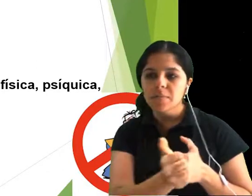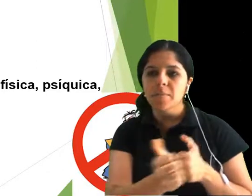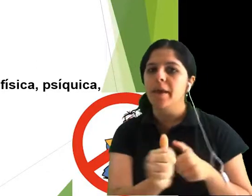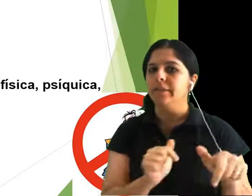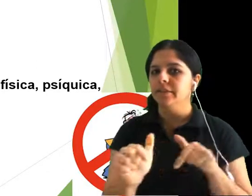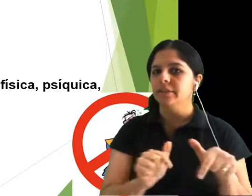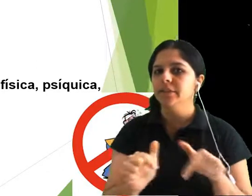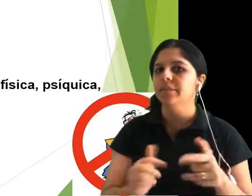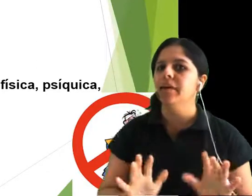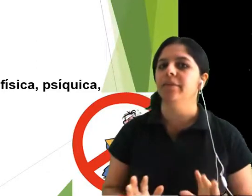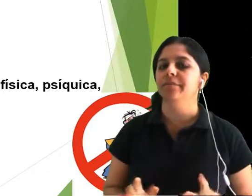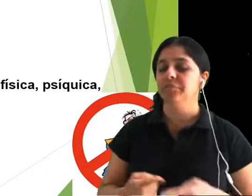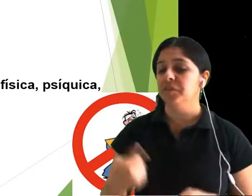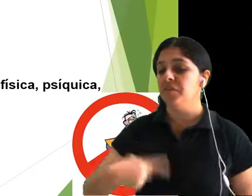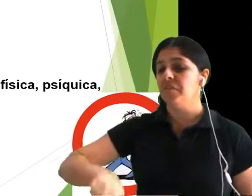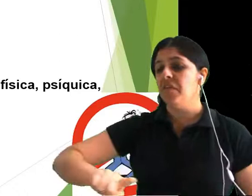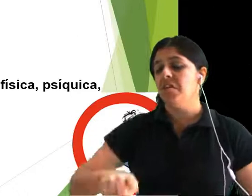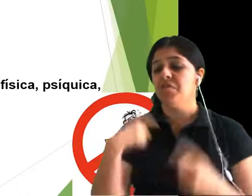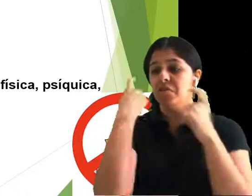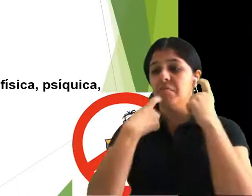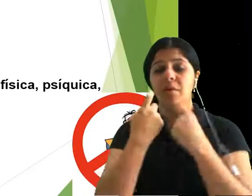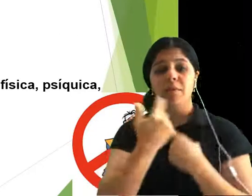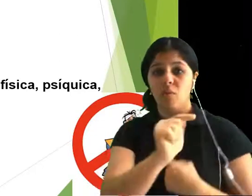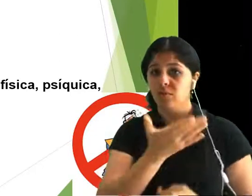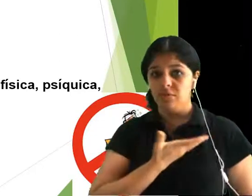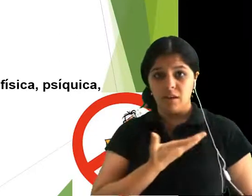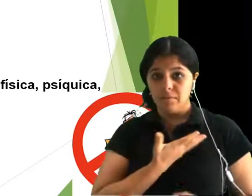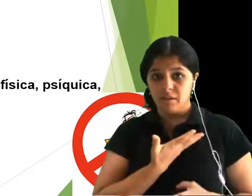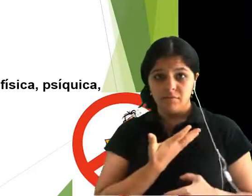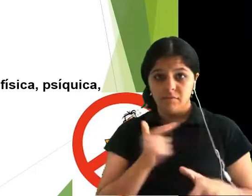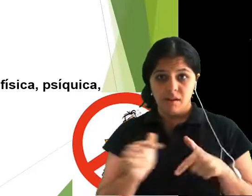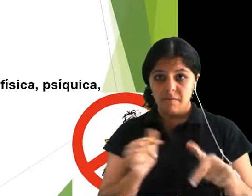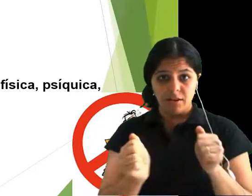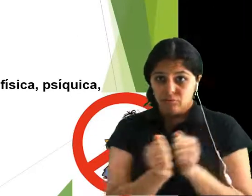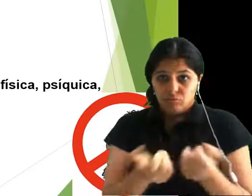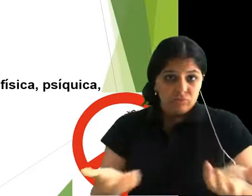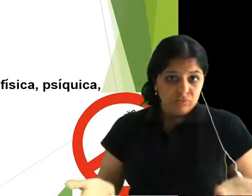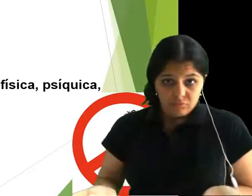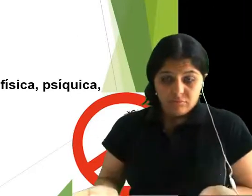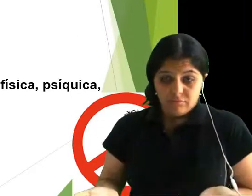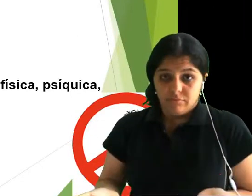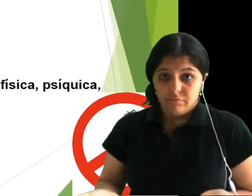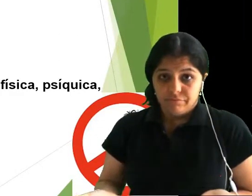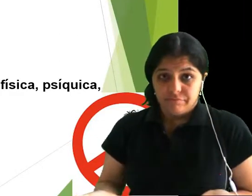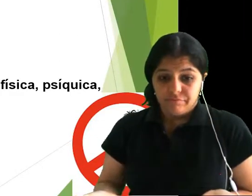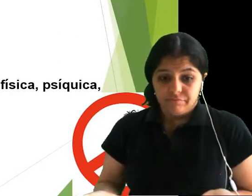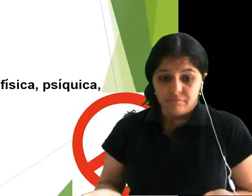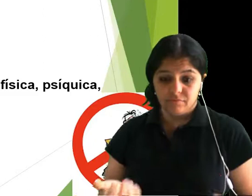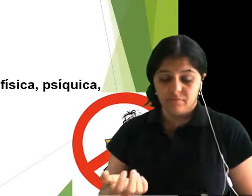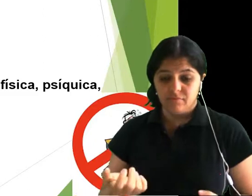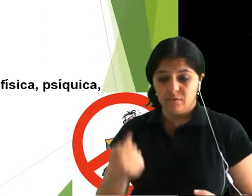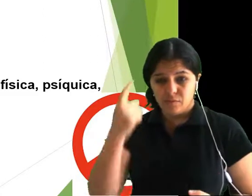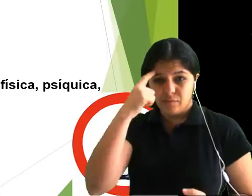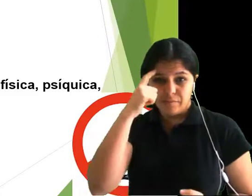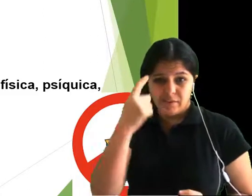vezes, vai e não preocupa nem com o outro. Que ele pode machucar é o outro. Né? Se não tem nem amor pela própria vida, mas que tem pelo